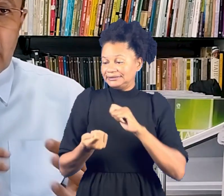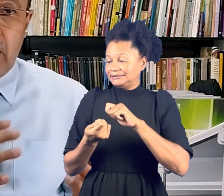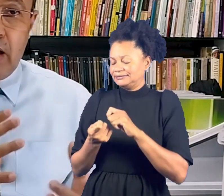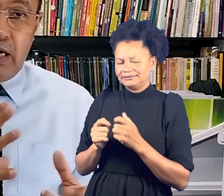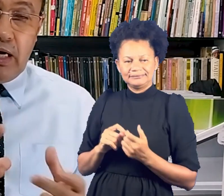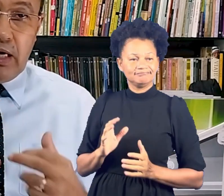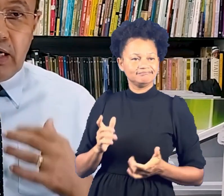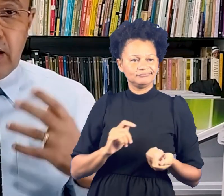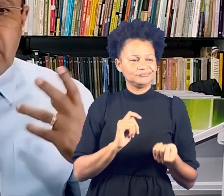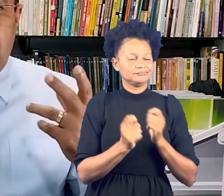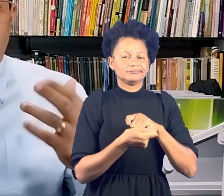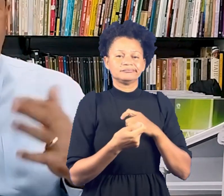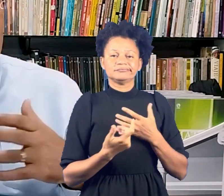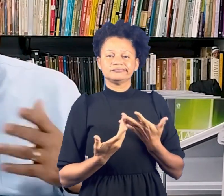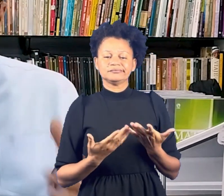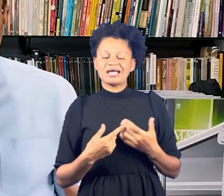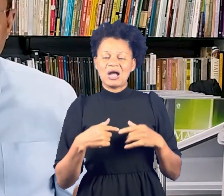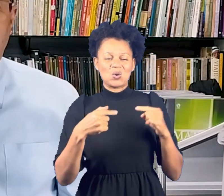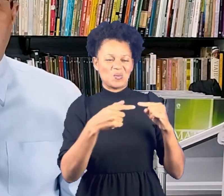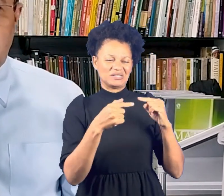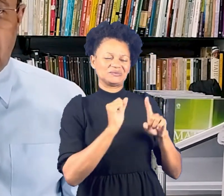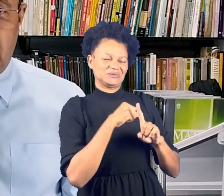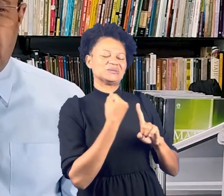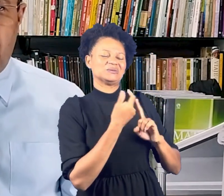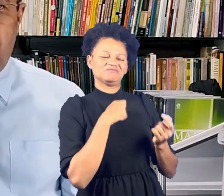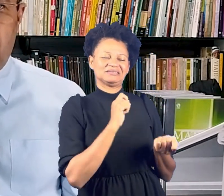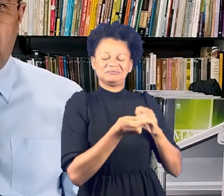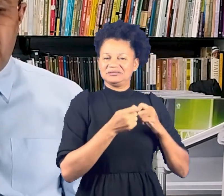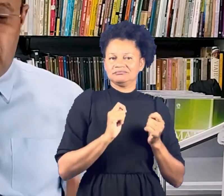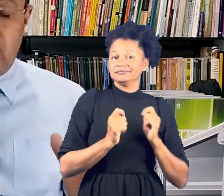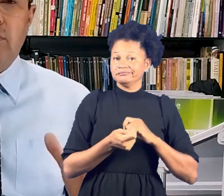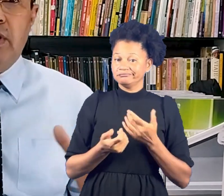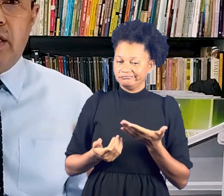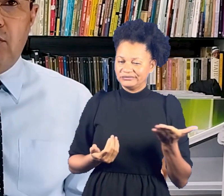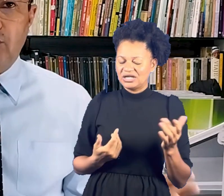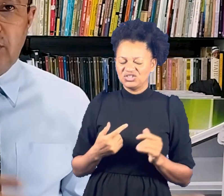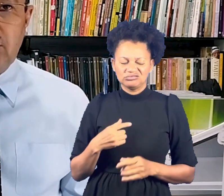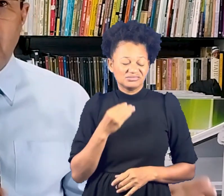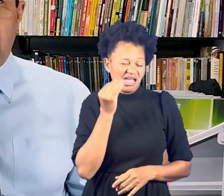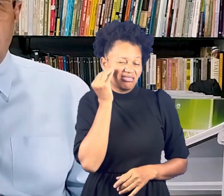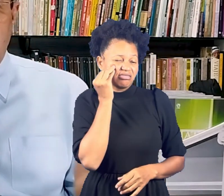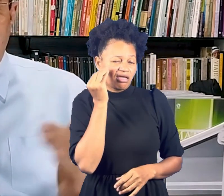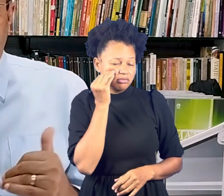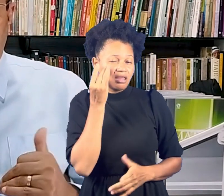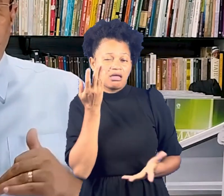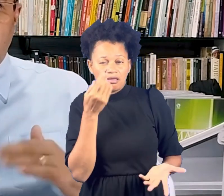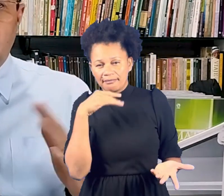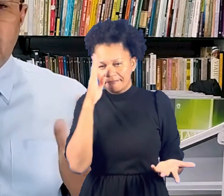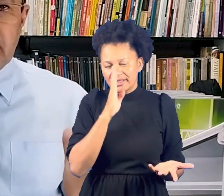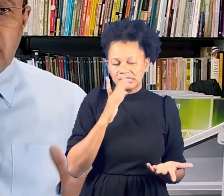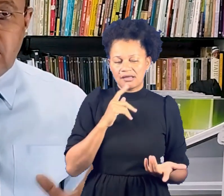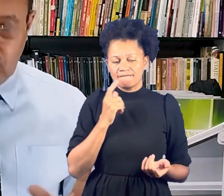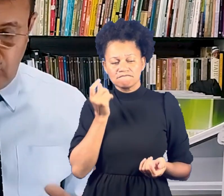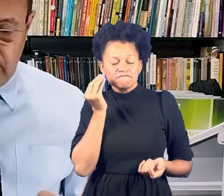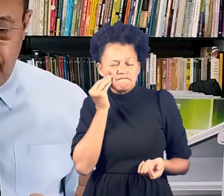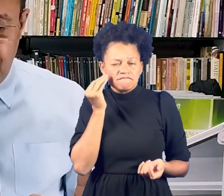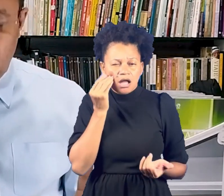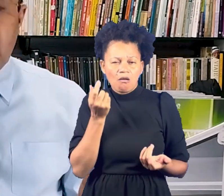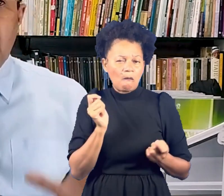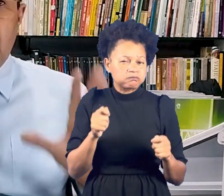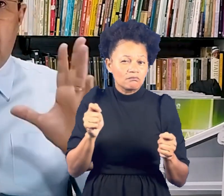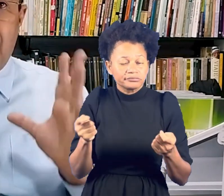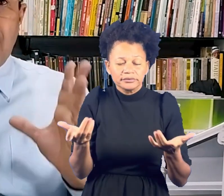adequar ao mais conveniente. Né? Então, é o jeitinho brasileiro, é o jogo de